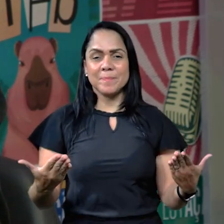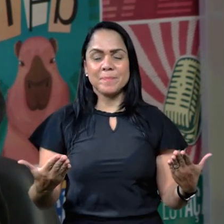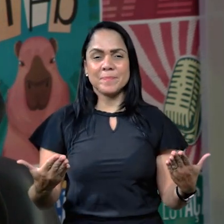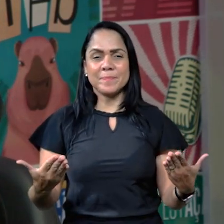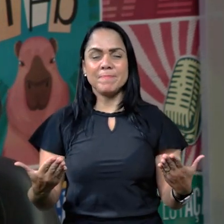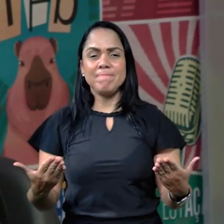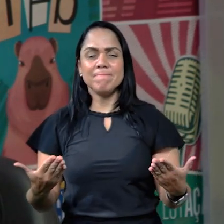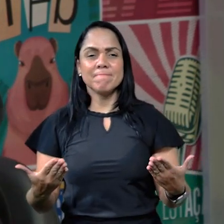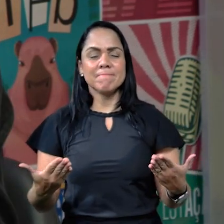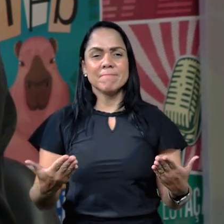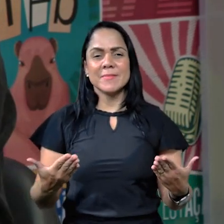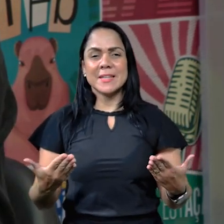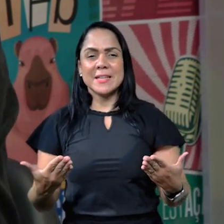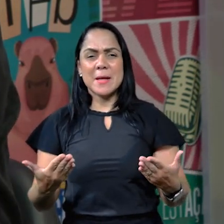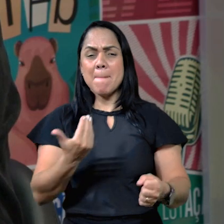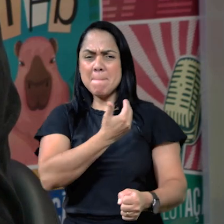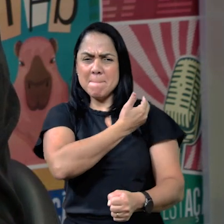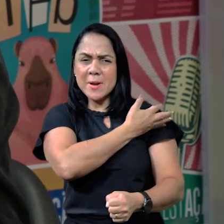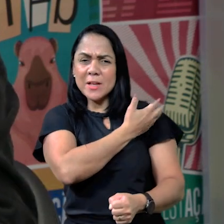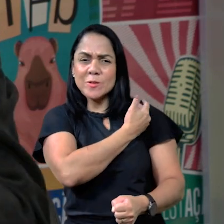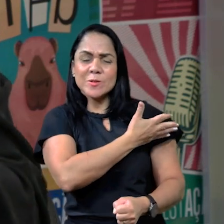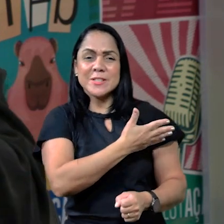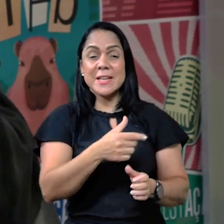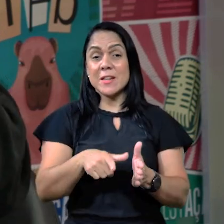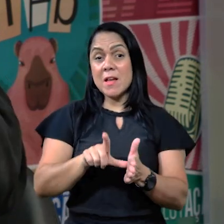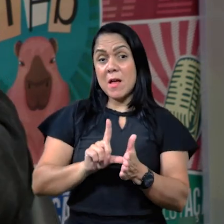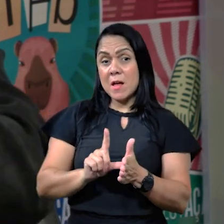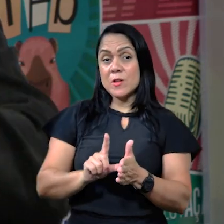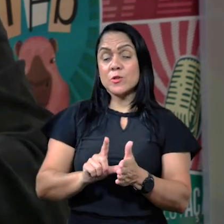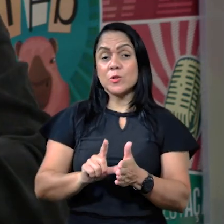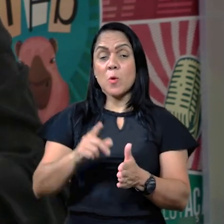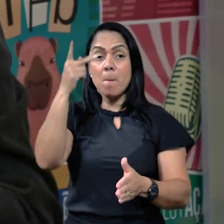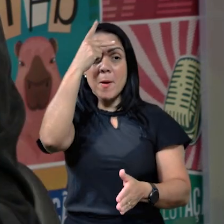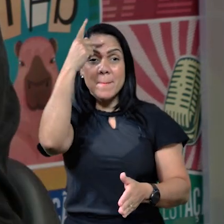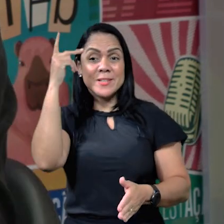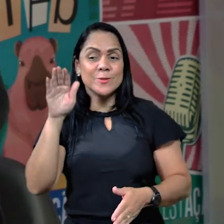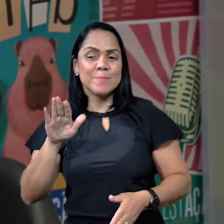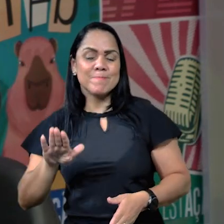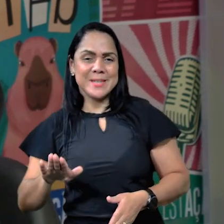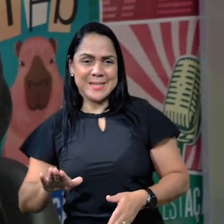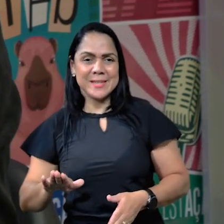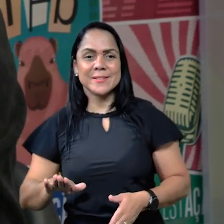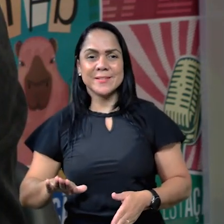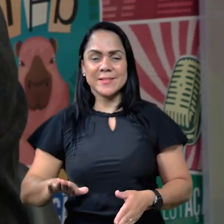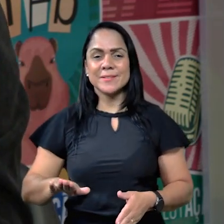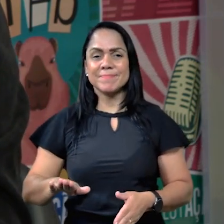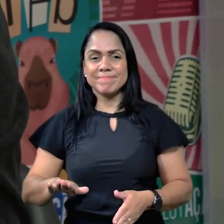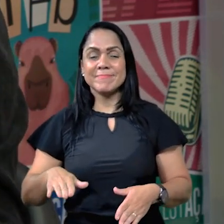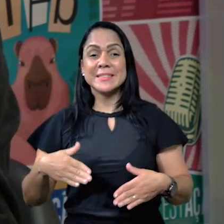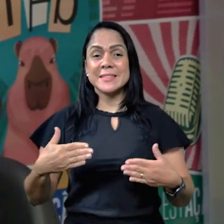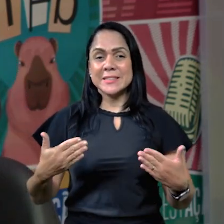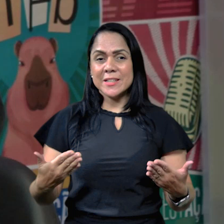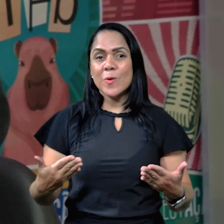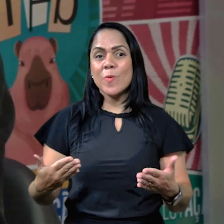que era extremamente preconceituoso de chamar a pessoa um anão. A gente tem uma pessoa com Uhum. nanismo, né?